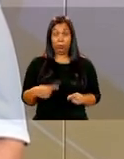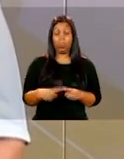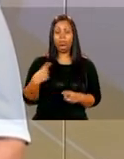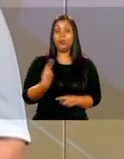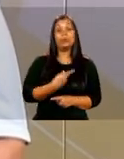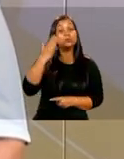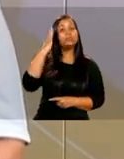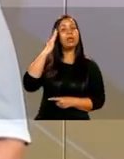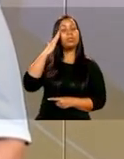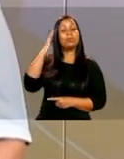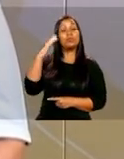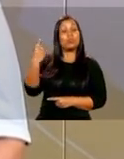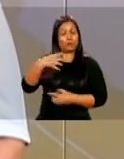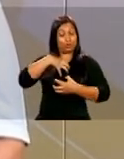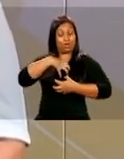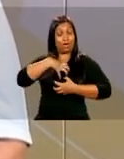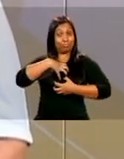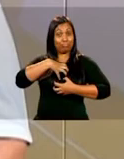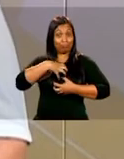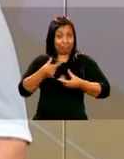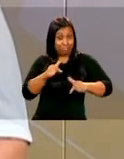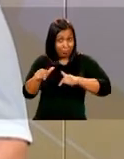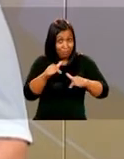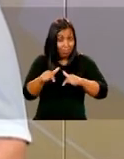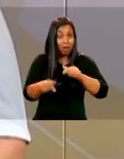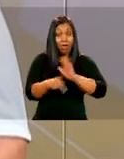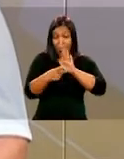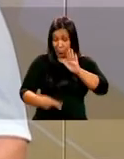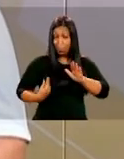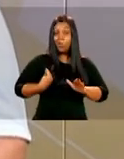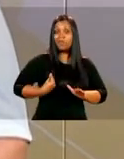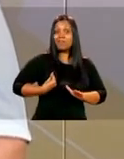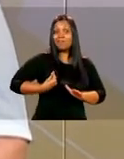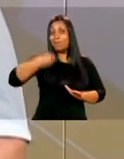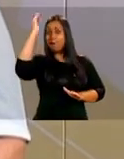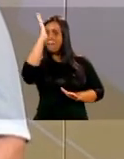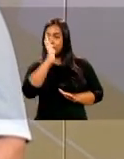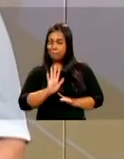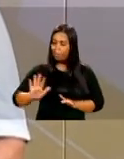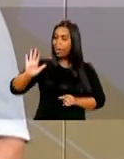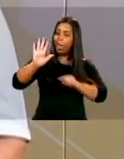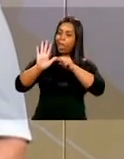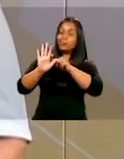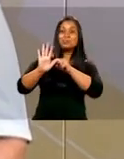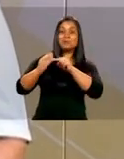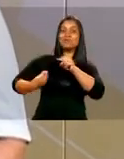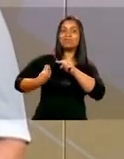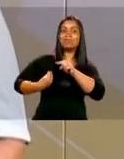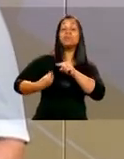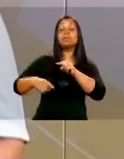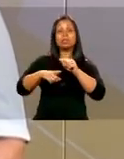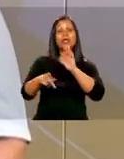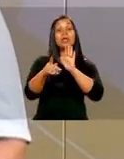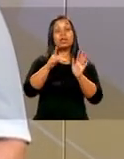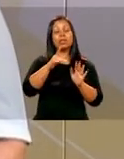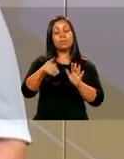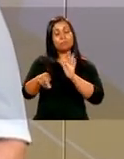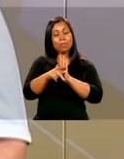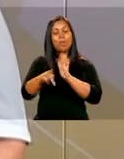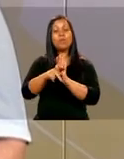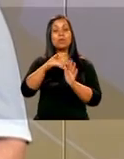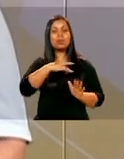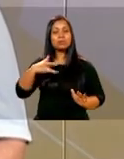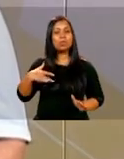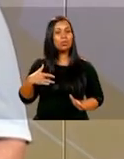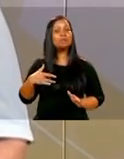né? Porque a gente sabe que a nossa forma de trabalhar, nós vivemos num país Brasil, né, que tem na sua saúde os